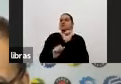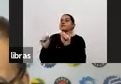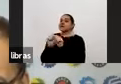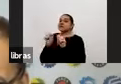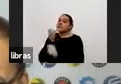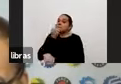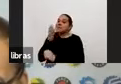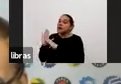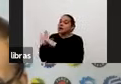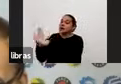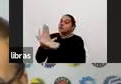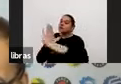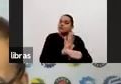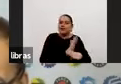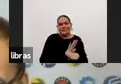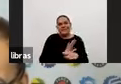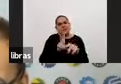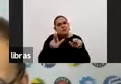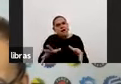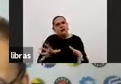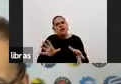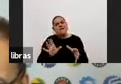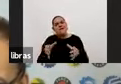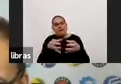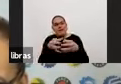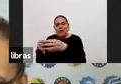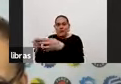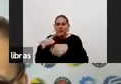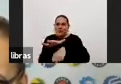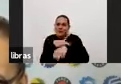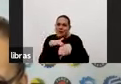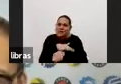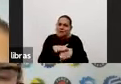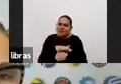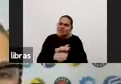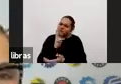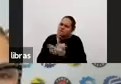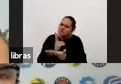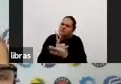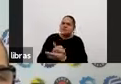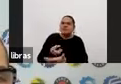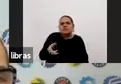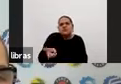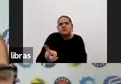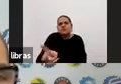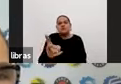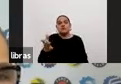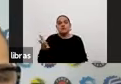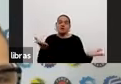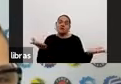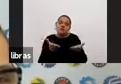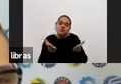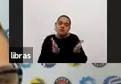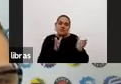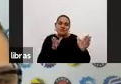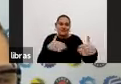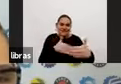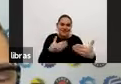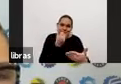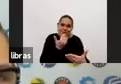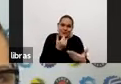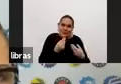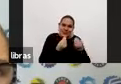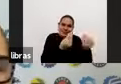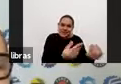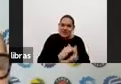conversa nos grupos, e que isso vire rotina, sabe? Que hoje sejam as sextas, amanhã uma festinha para o